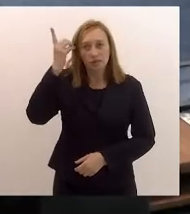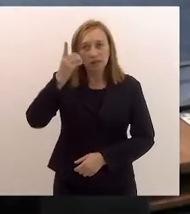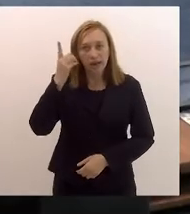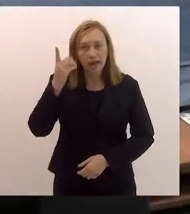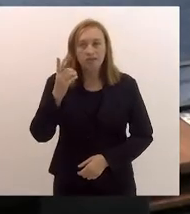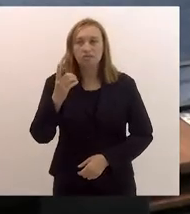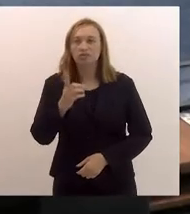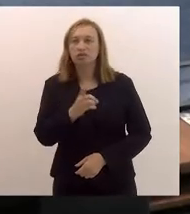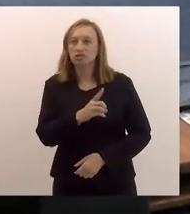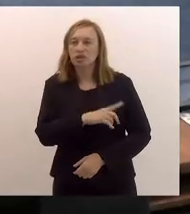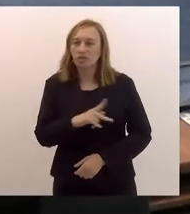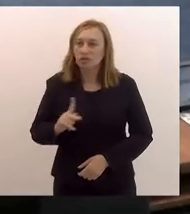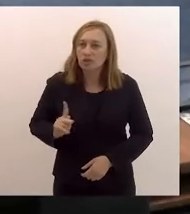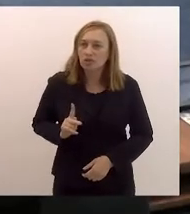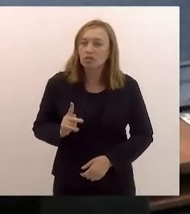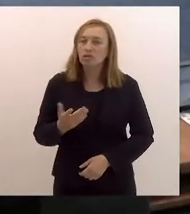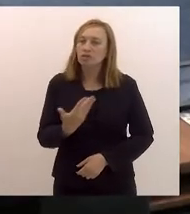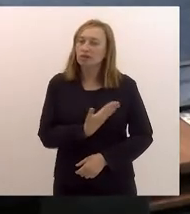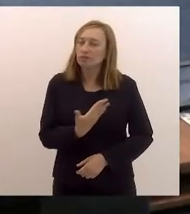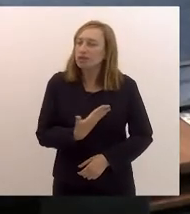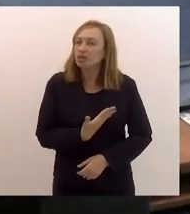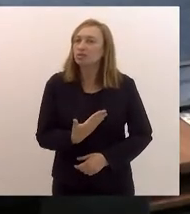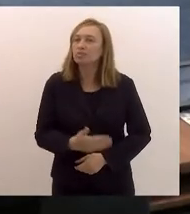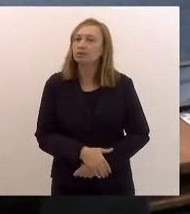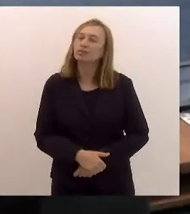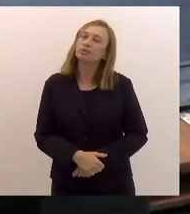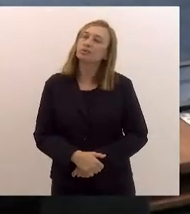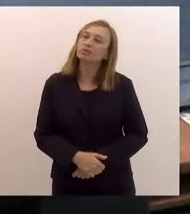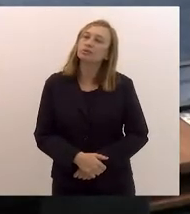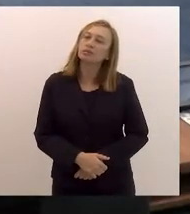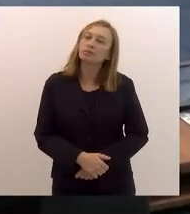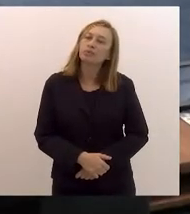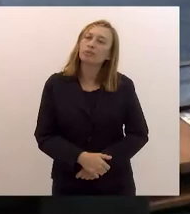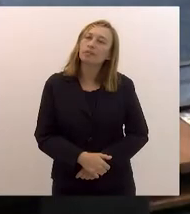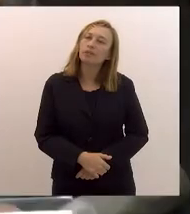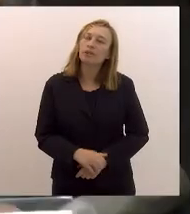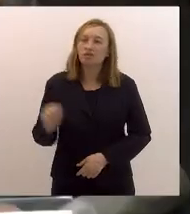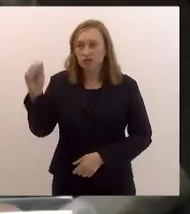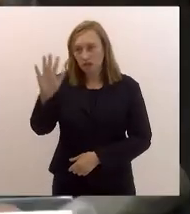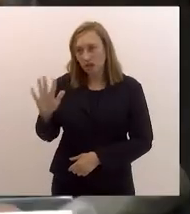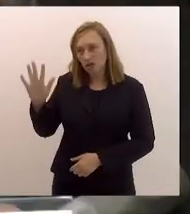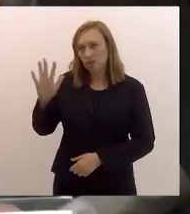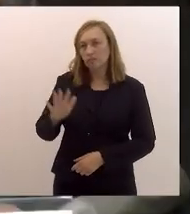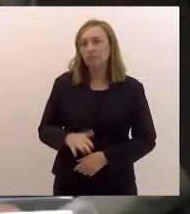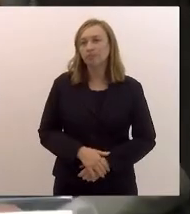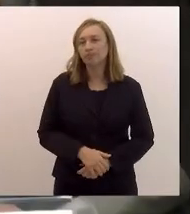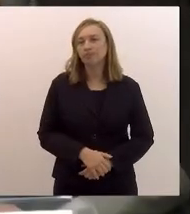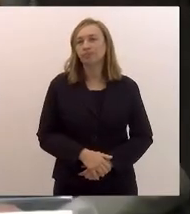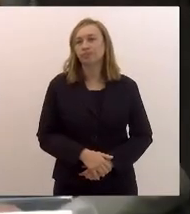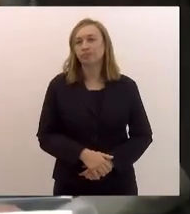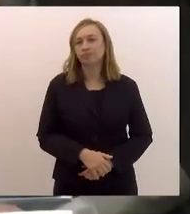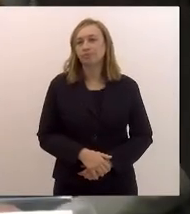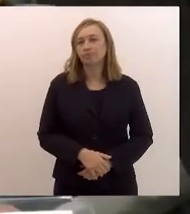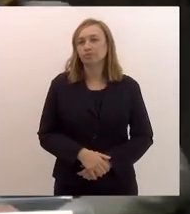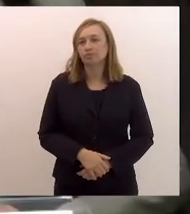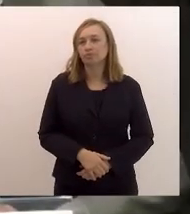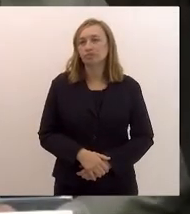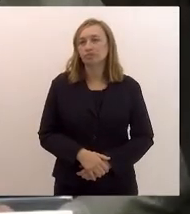colegas Defensor Público geral Eu e